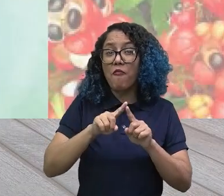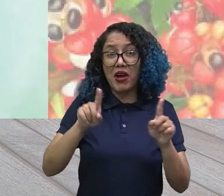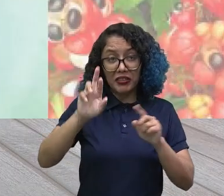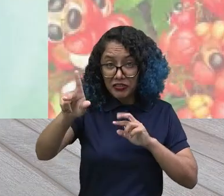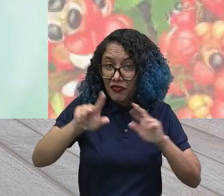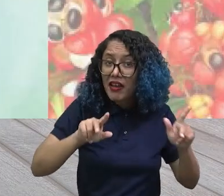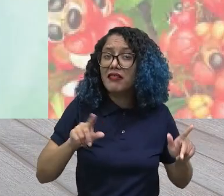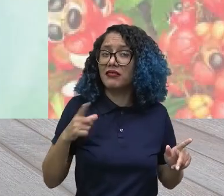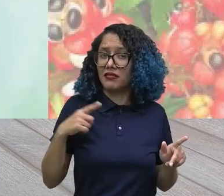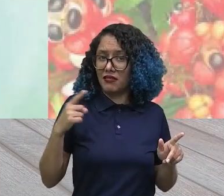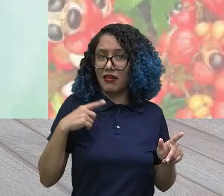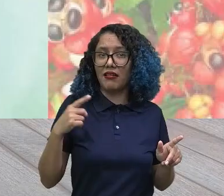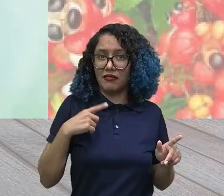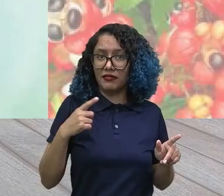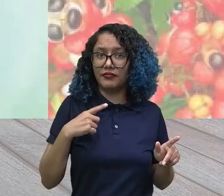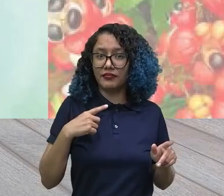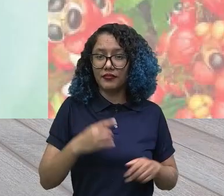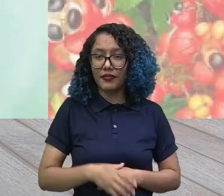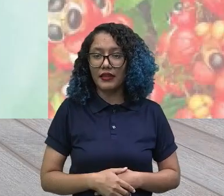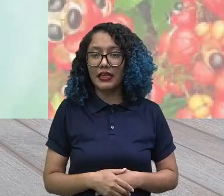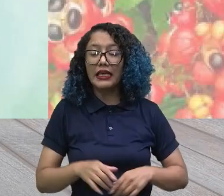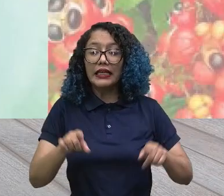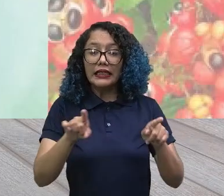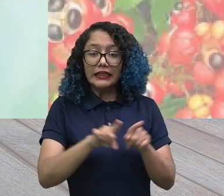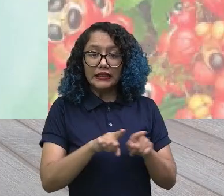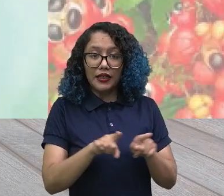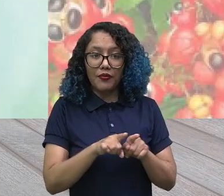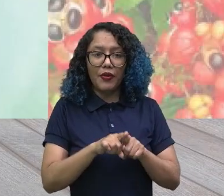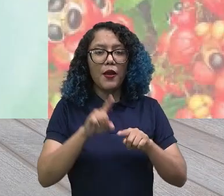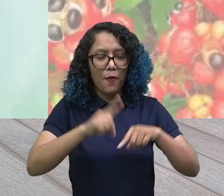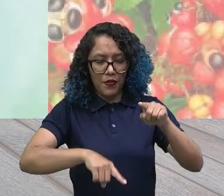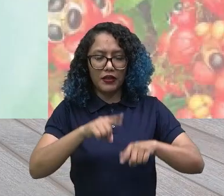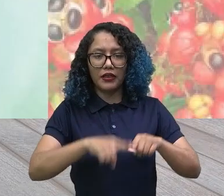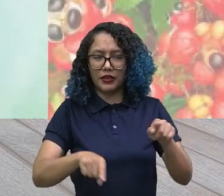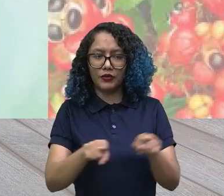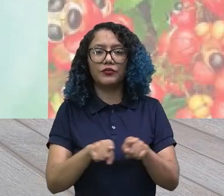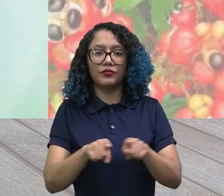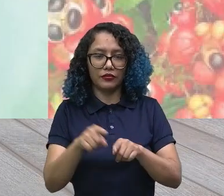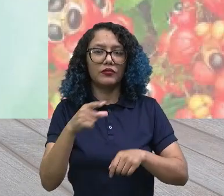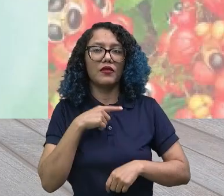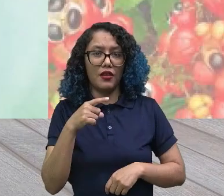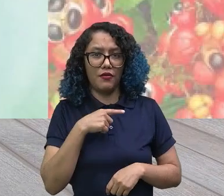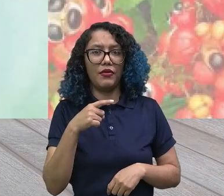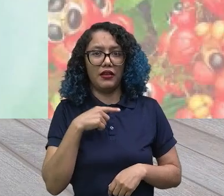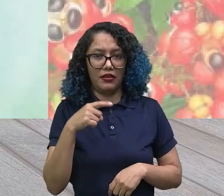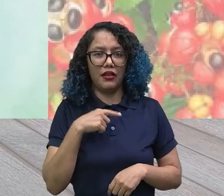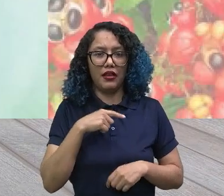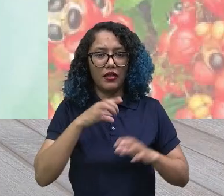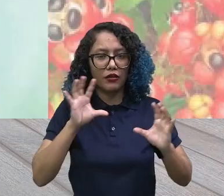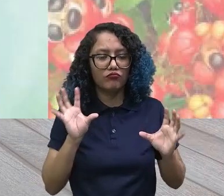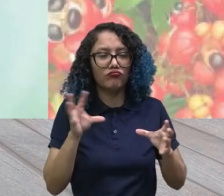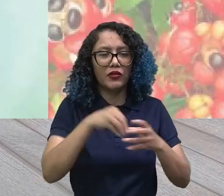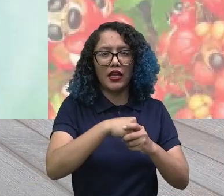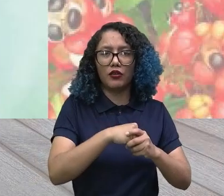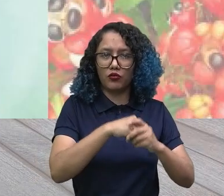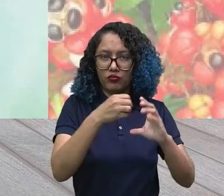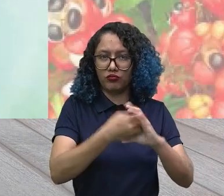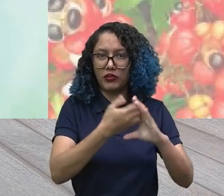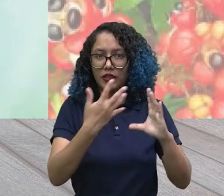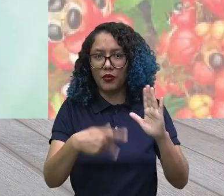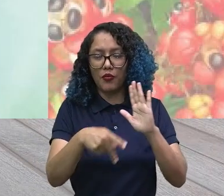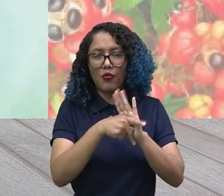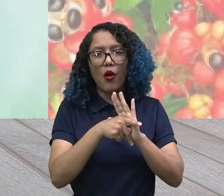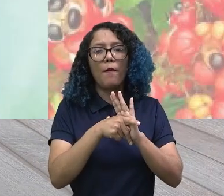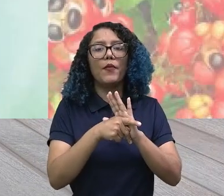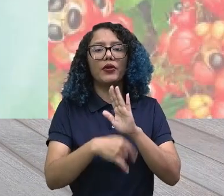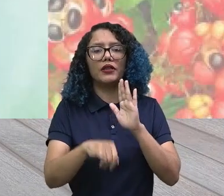existe, professora, a parte material, né? Que compõe esse conjunto da identidade. Por exemplo, a culinária,